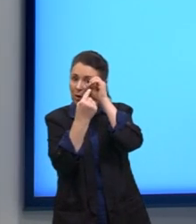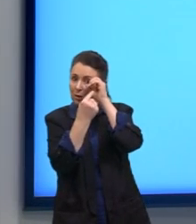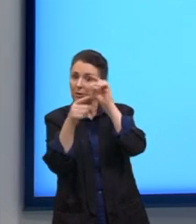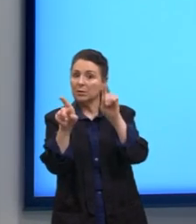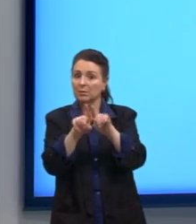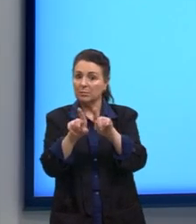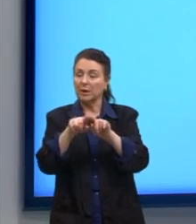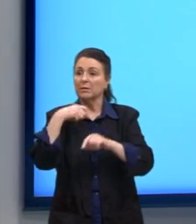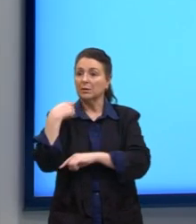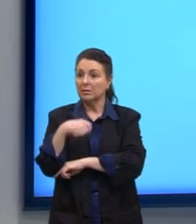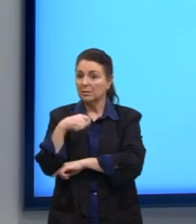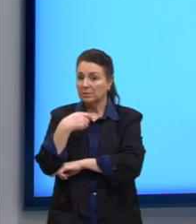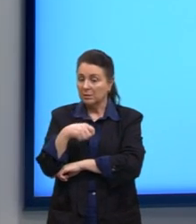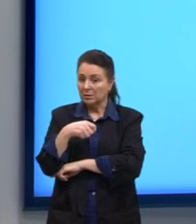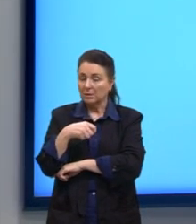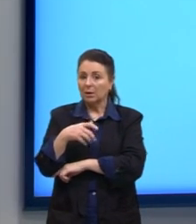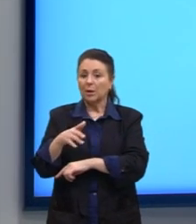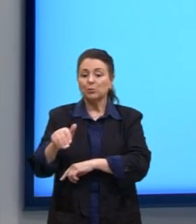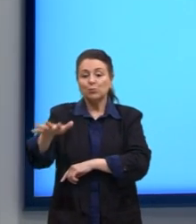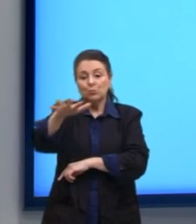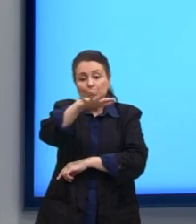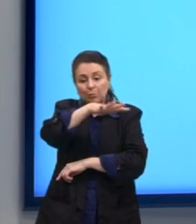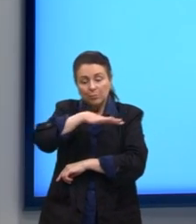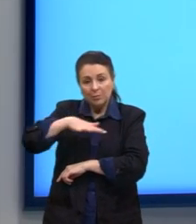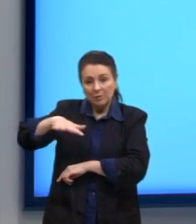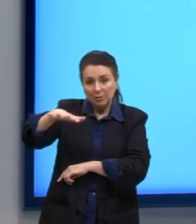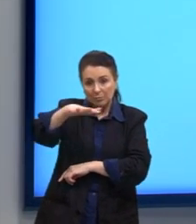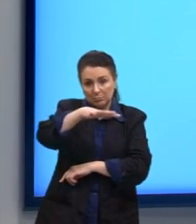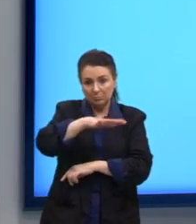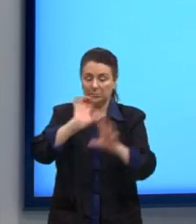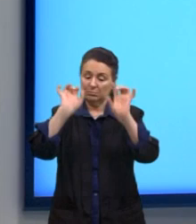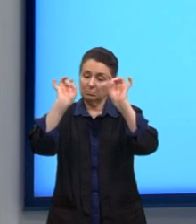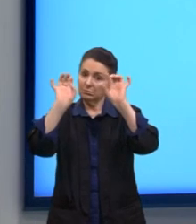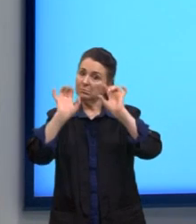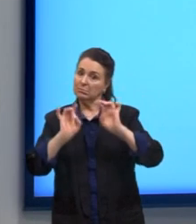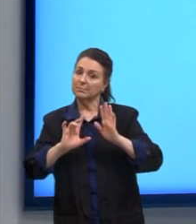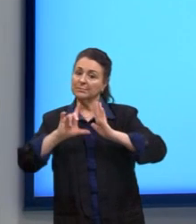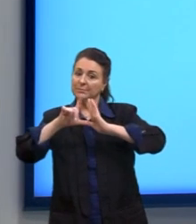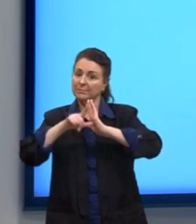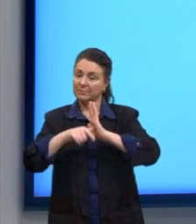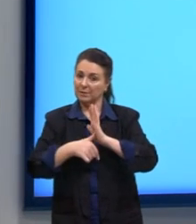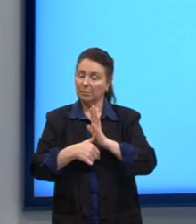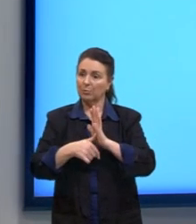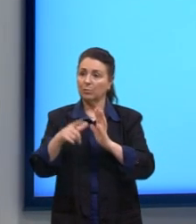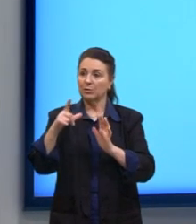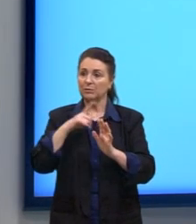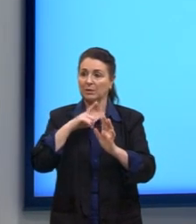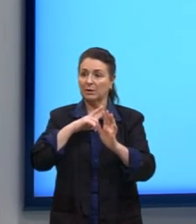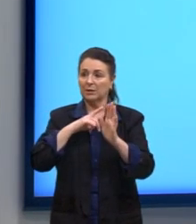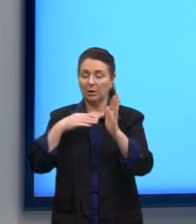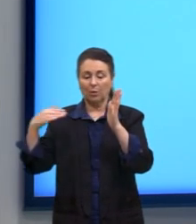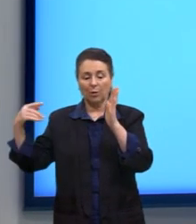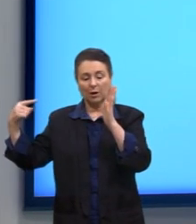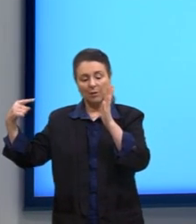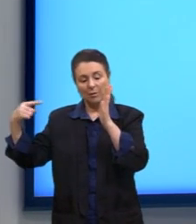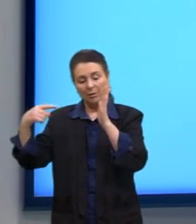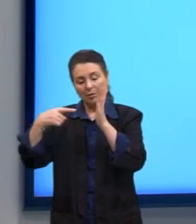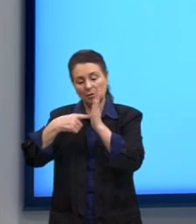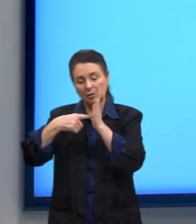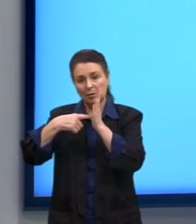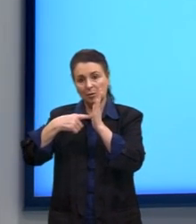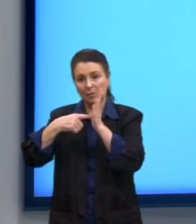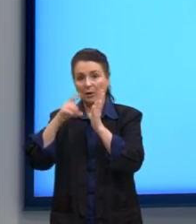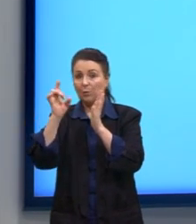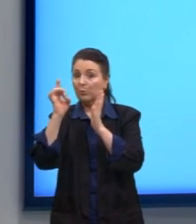geralmente de um meio específico aqui depois a gente vai sofrer uma barreira vai passar pelo vidro